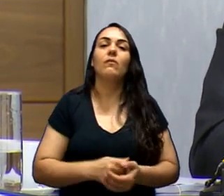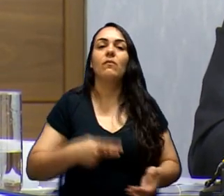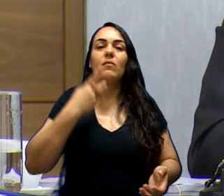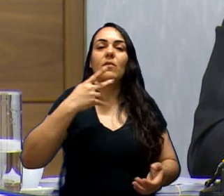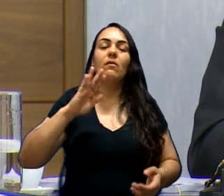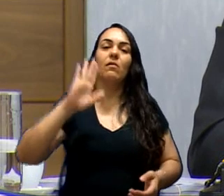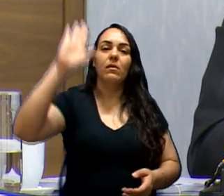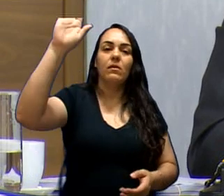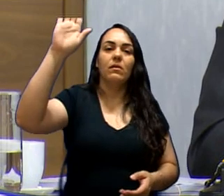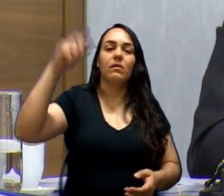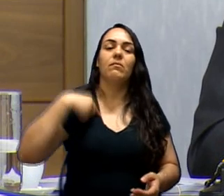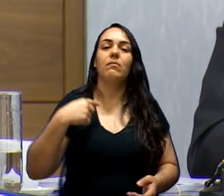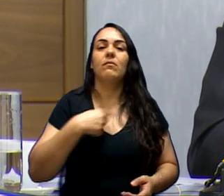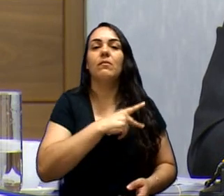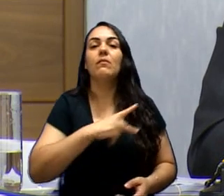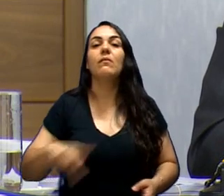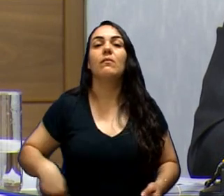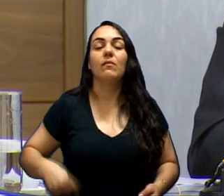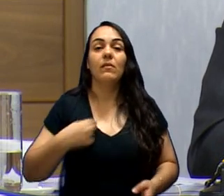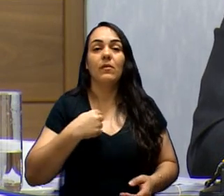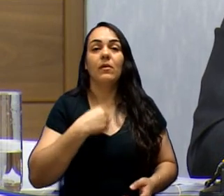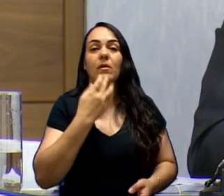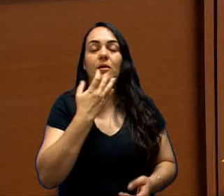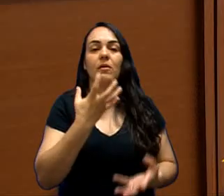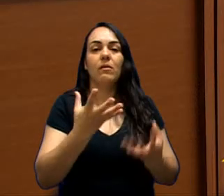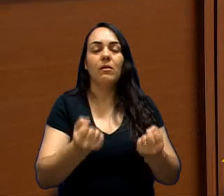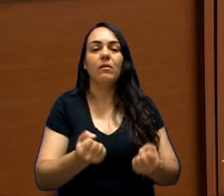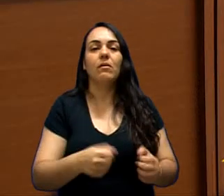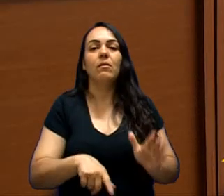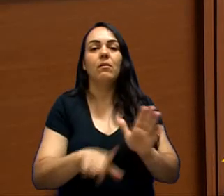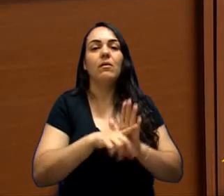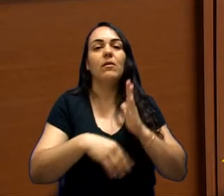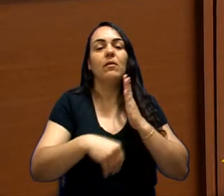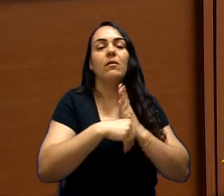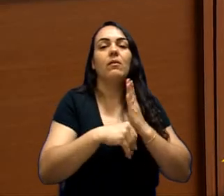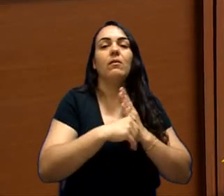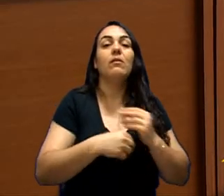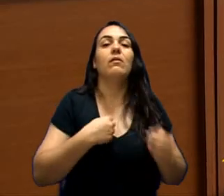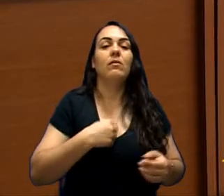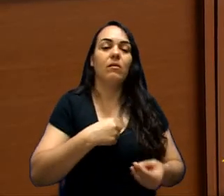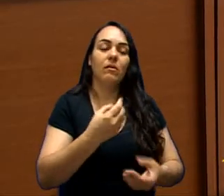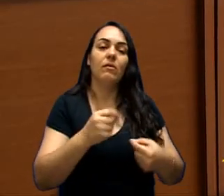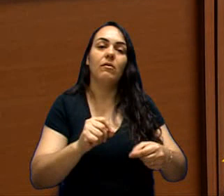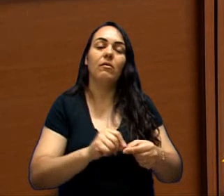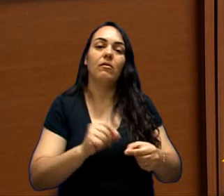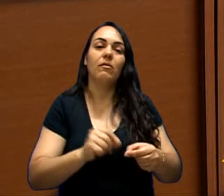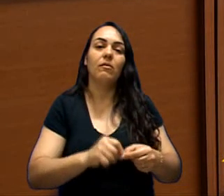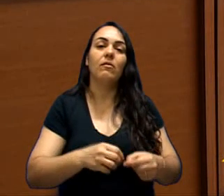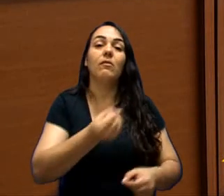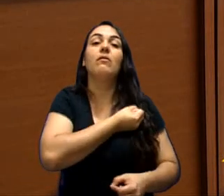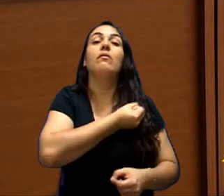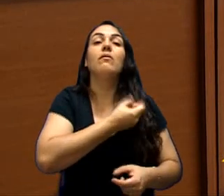manifestem. Senhor presidente, solicito o destaque de um requerimento de minha autoria, senhor presidente. Qual o número,